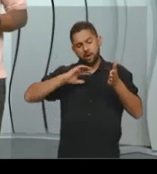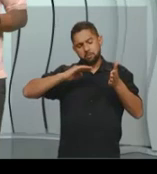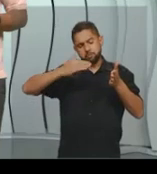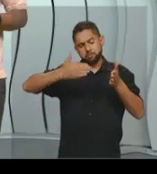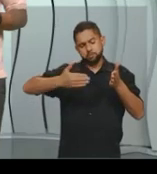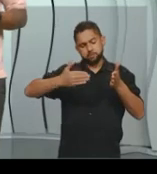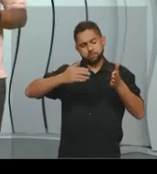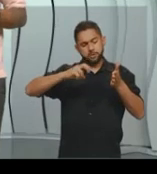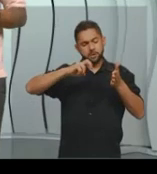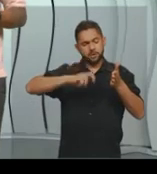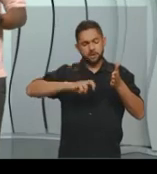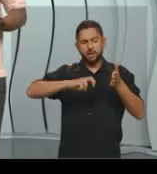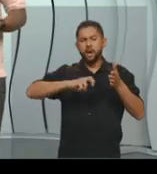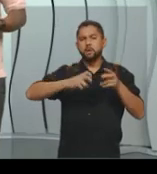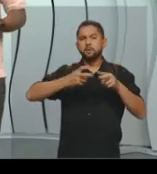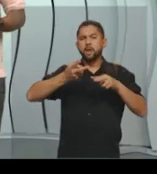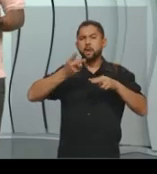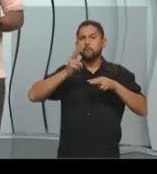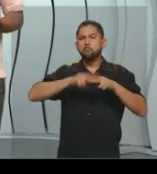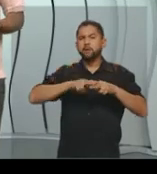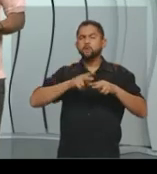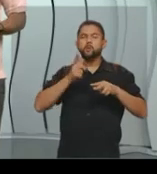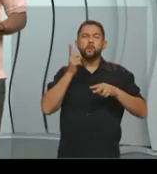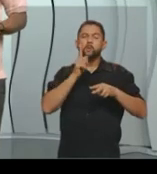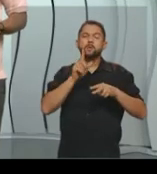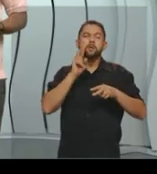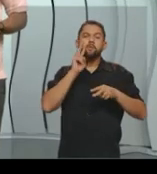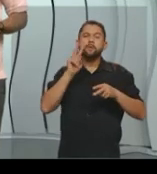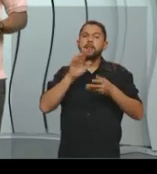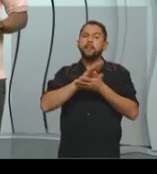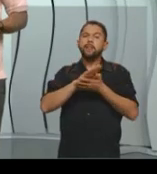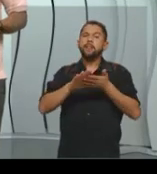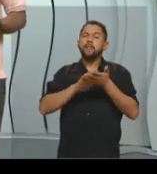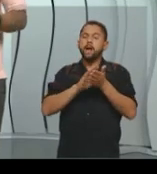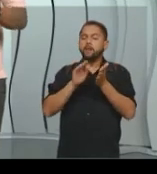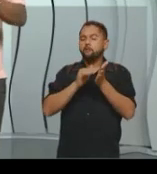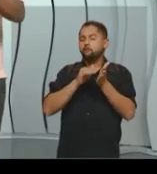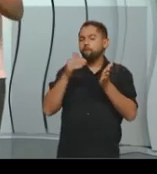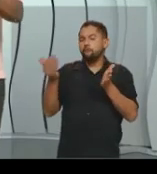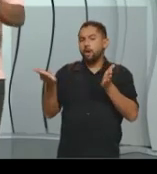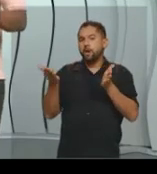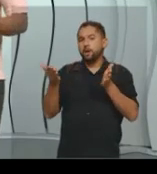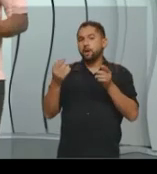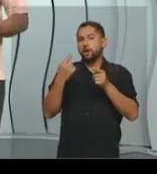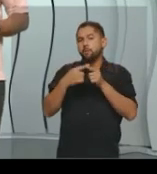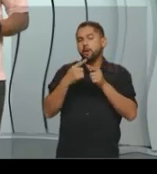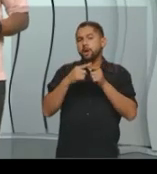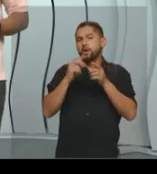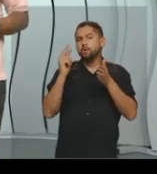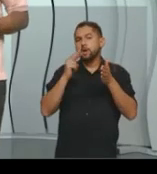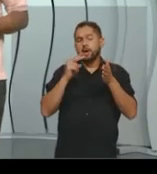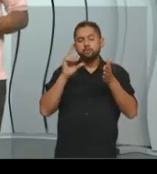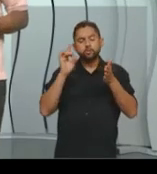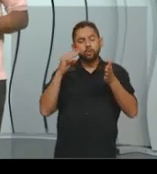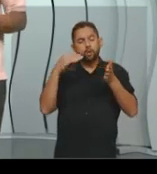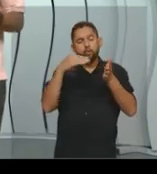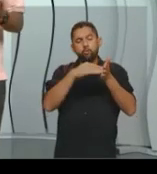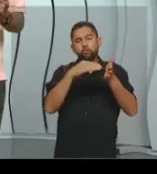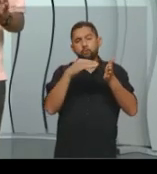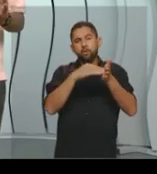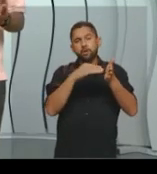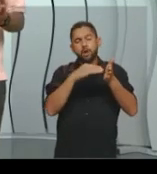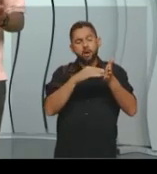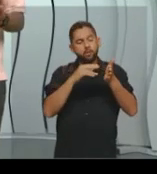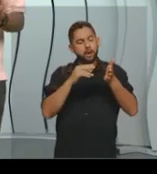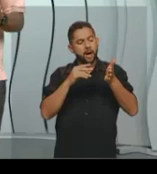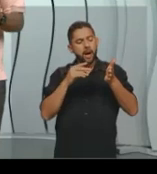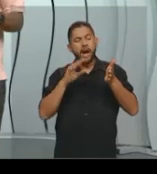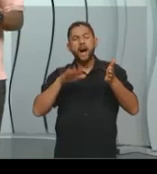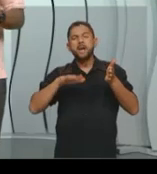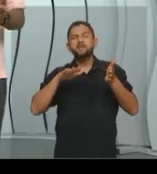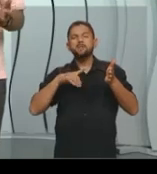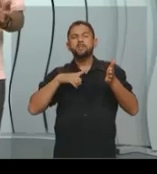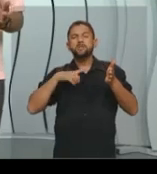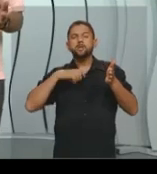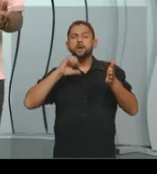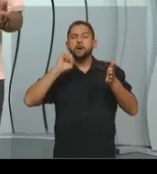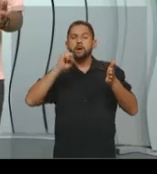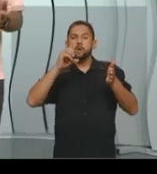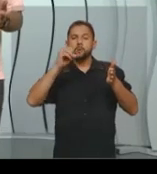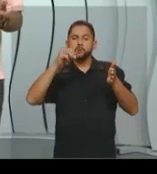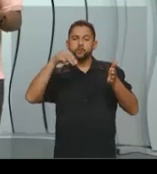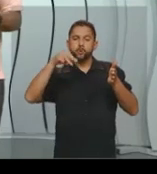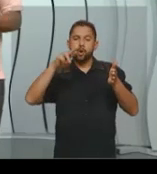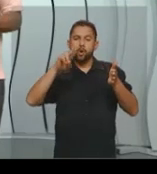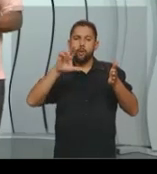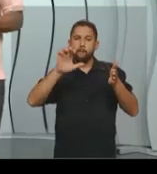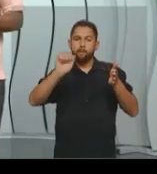o que estava do lado de fora, porque eles estavam acorrentados. Eles olhavam para o fundo da caverna e viam imagens, sombra de coisas que aconteciam do lado de